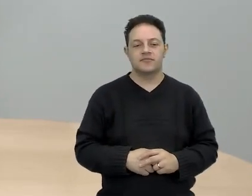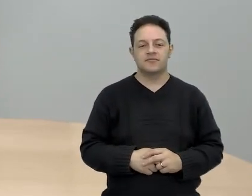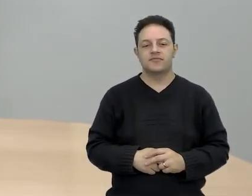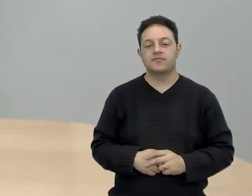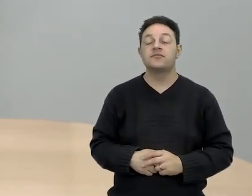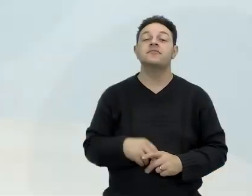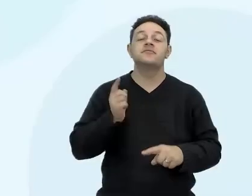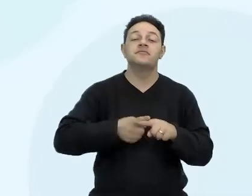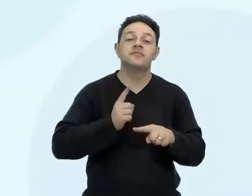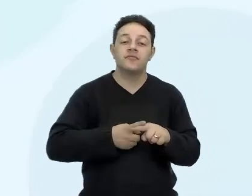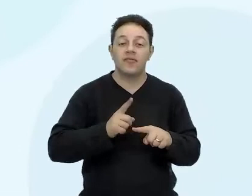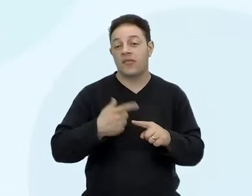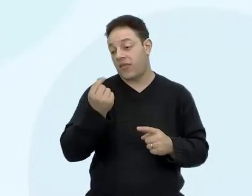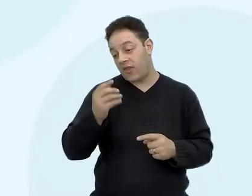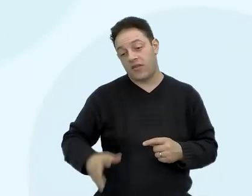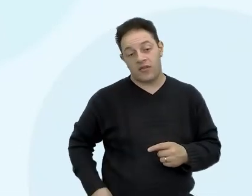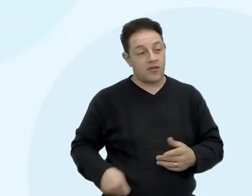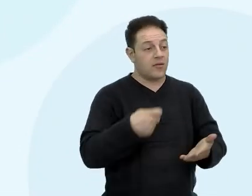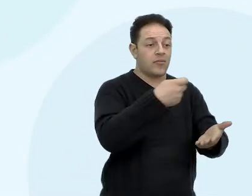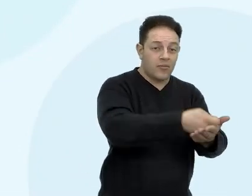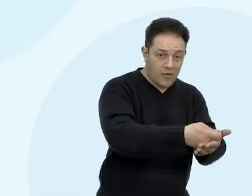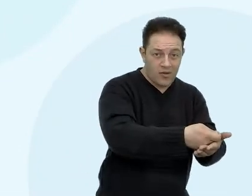realizados, porque eles saíram do nosso bolso.